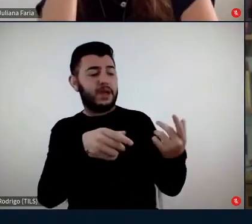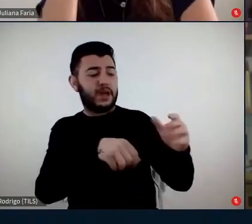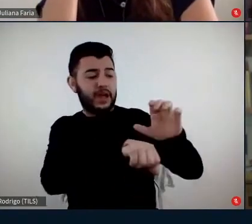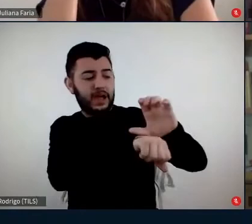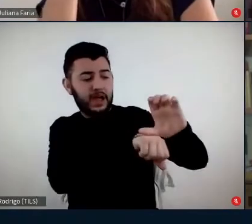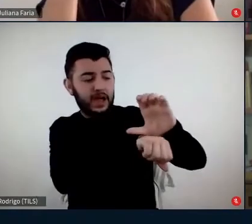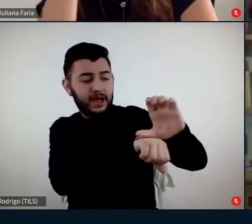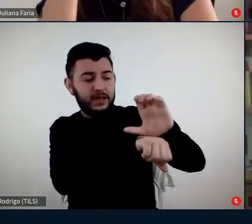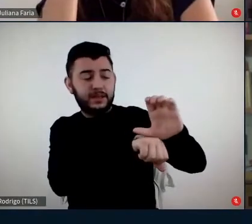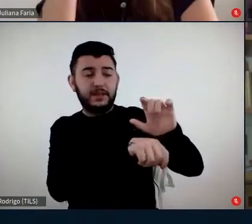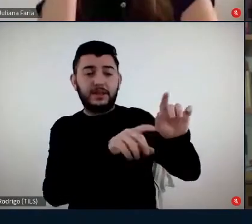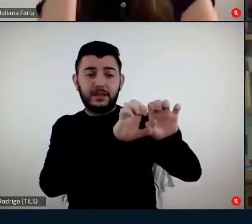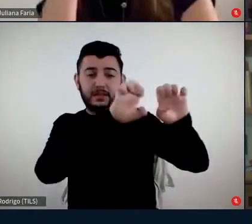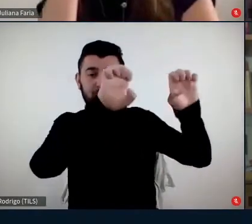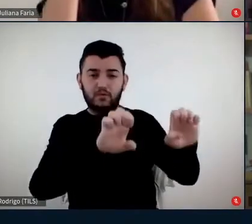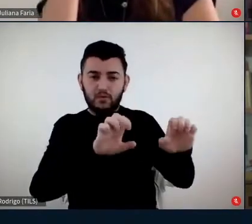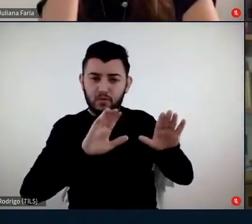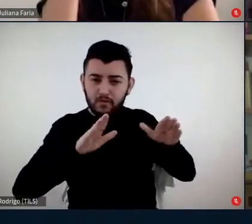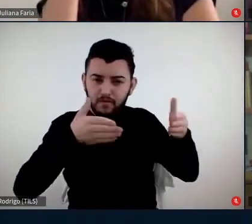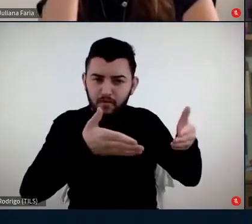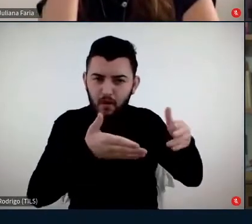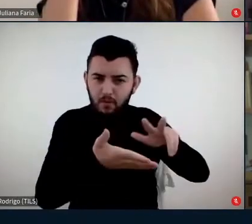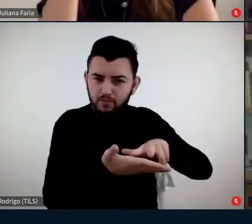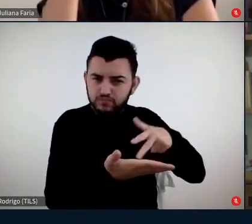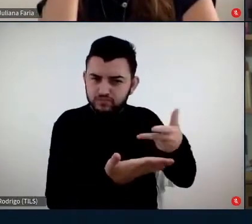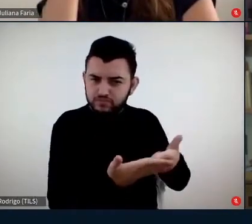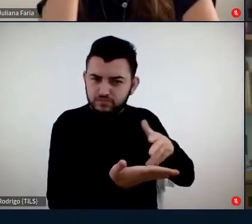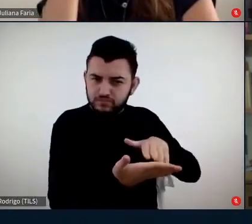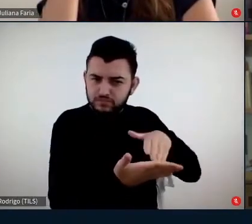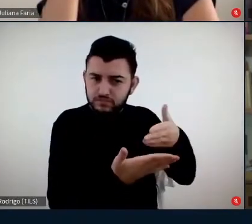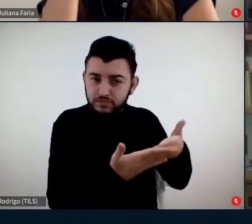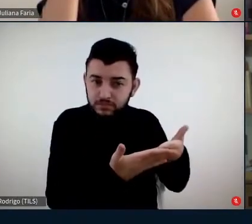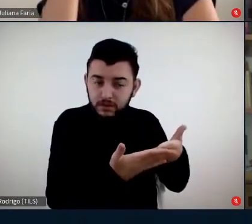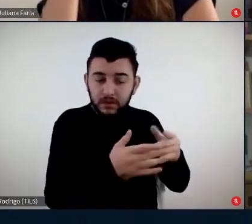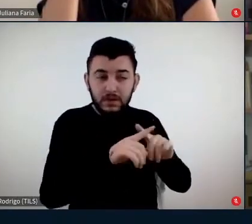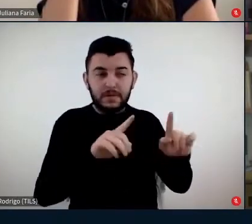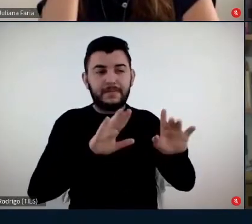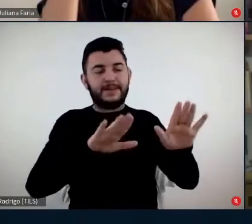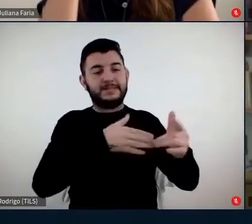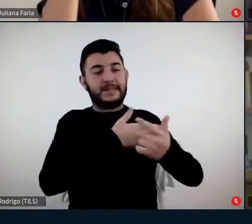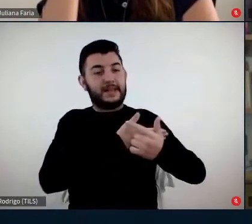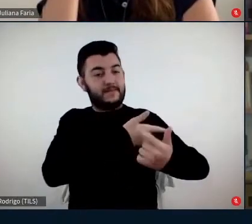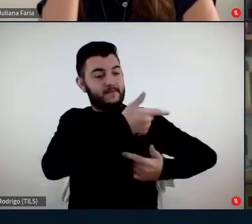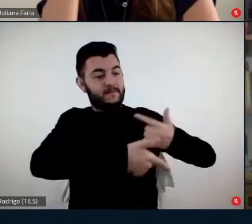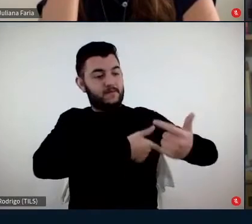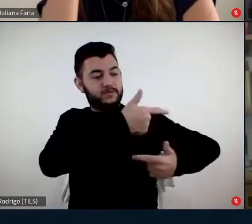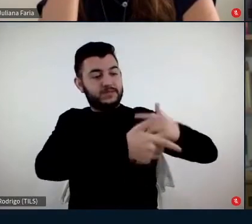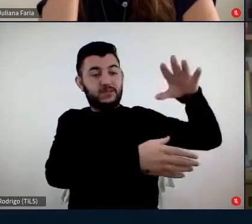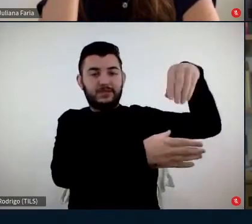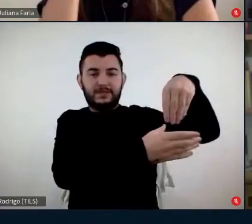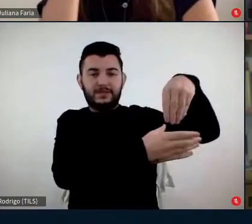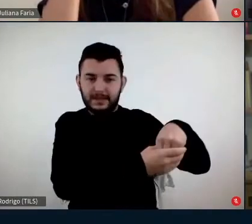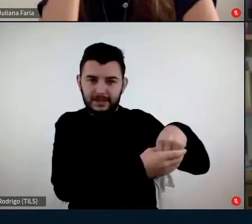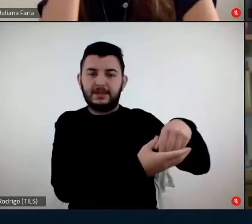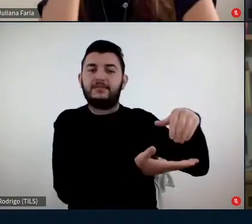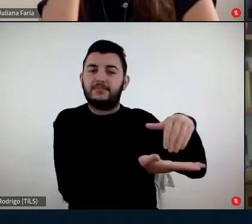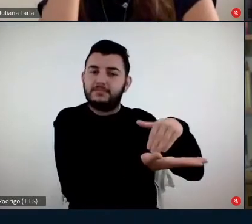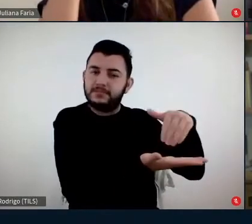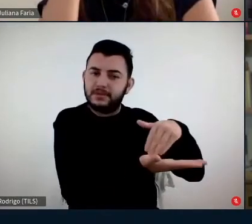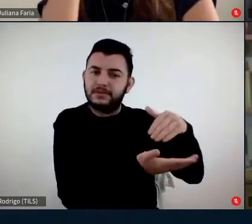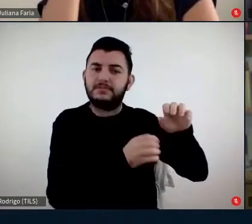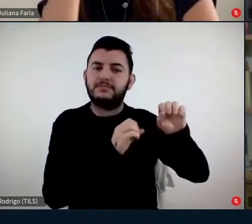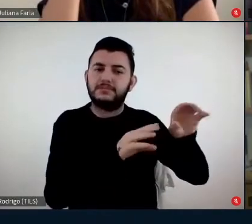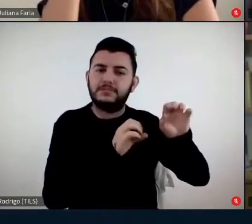um tradutor, mas sim na perspectiva da função que esse sujeito exerce dentro da instituição da Secretaria de Educação, que